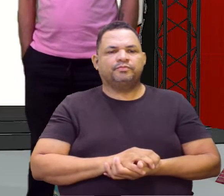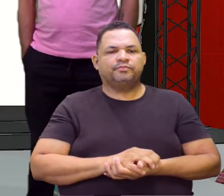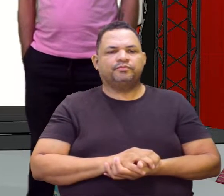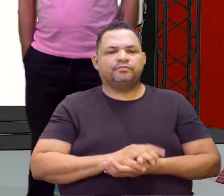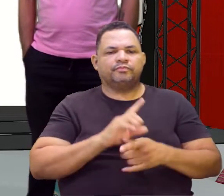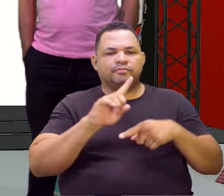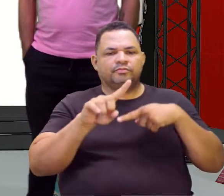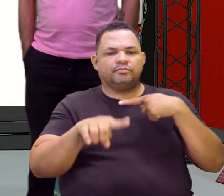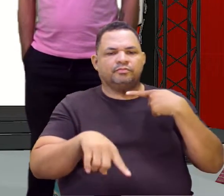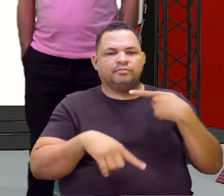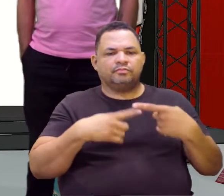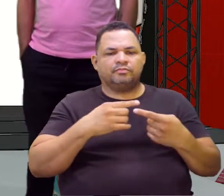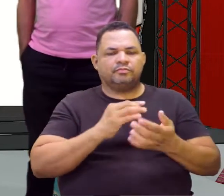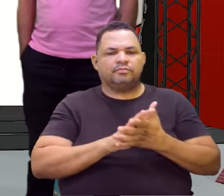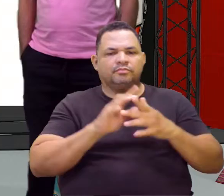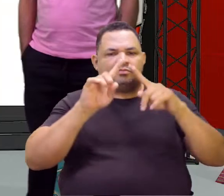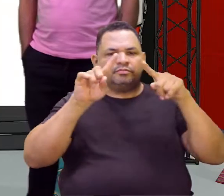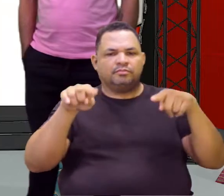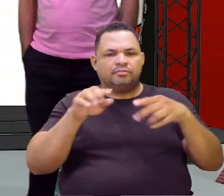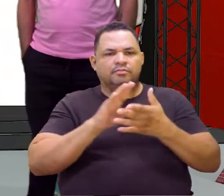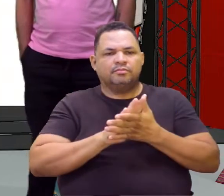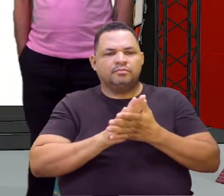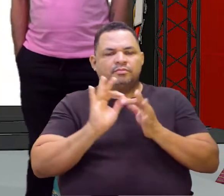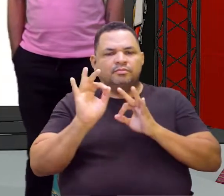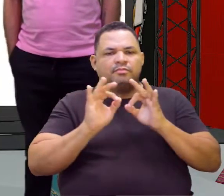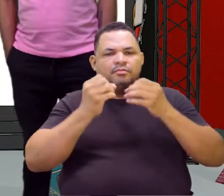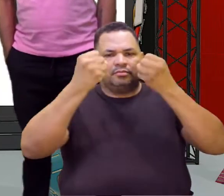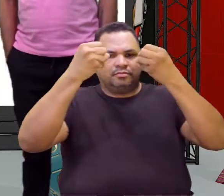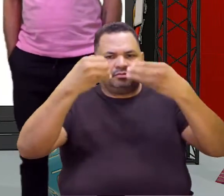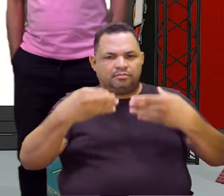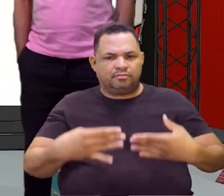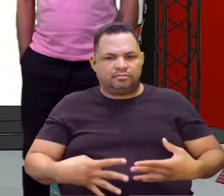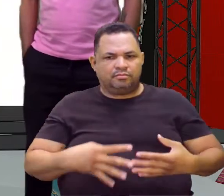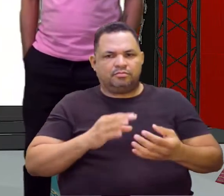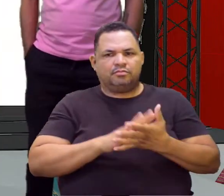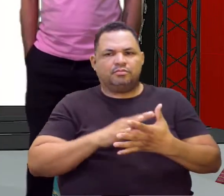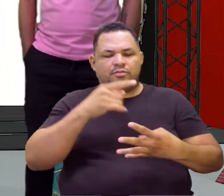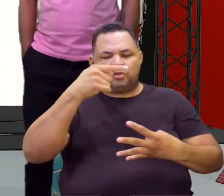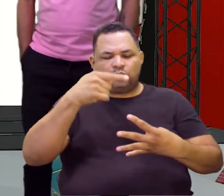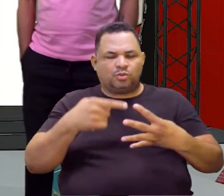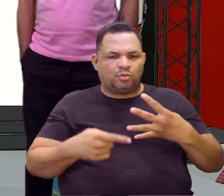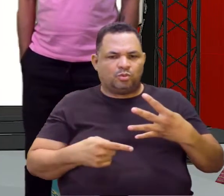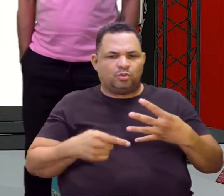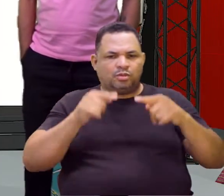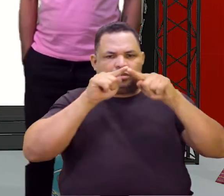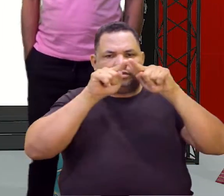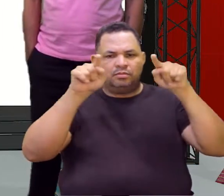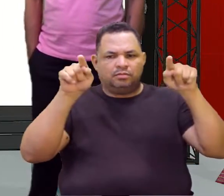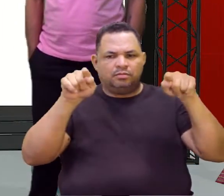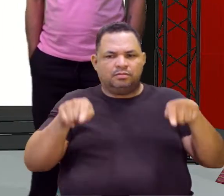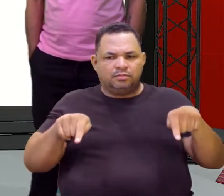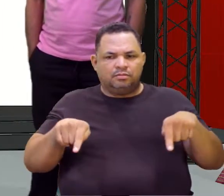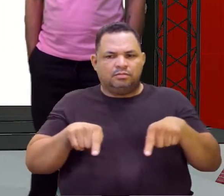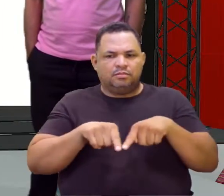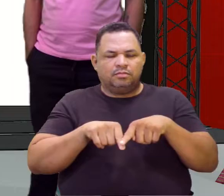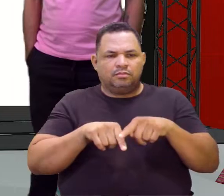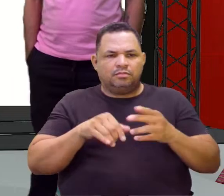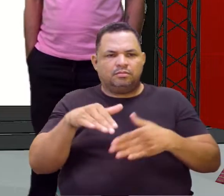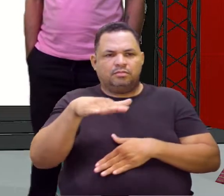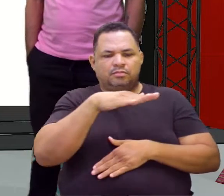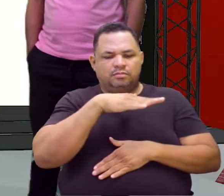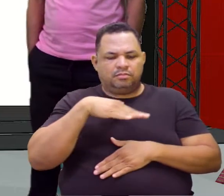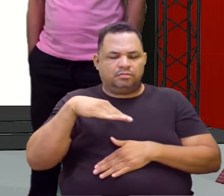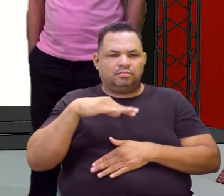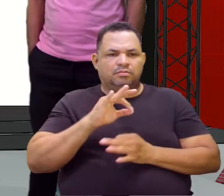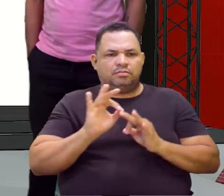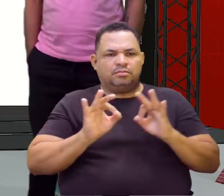tá? Depois que falamos do triângulo, acho que é hora de falar dos quadriláteros, 4 lados. E quando a gente fala quadriláteros, não